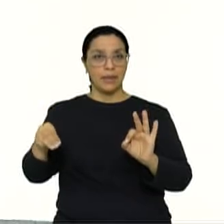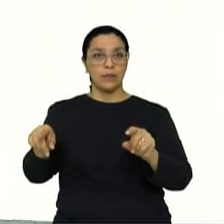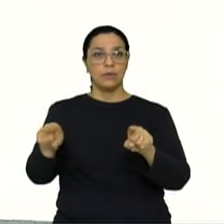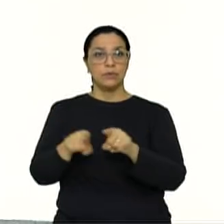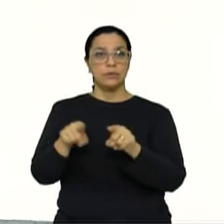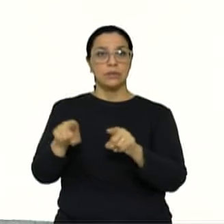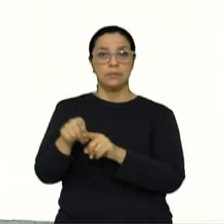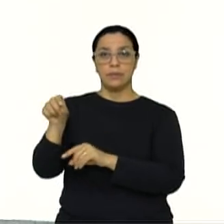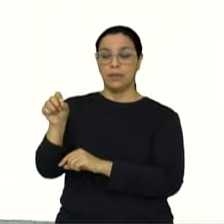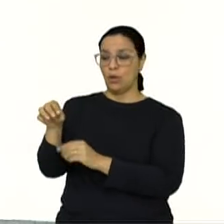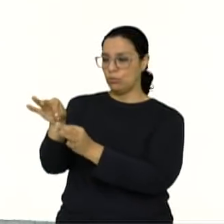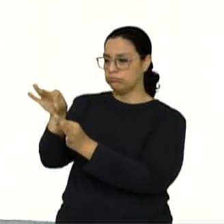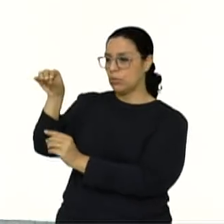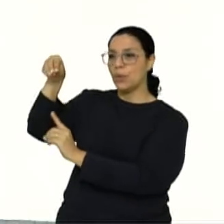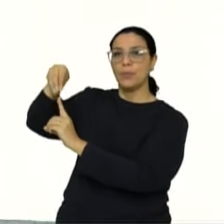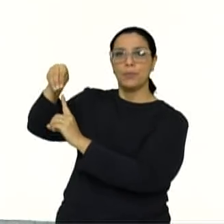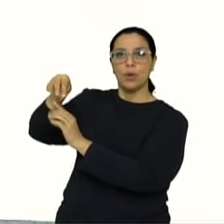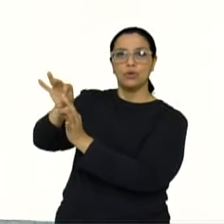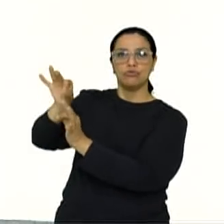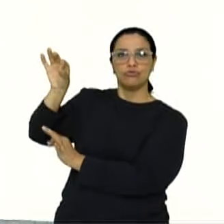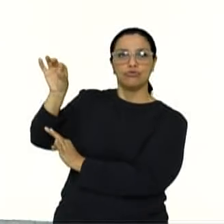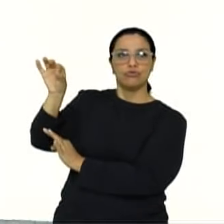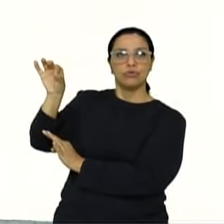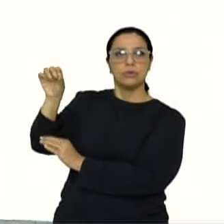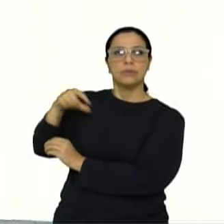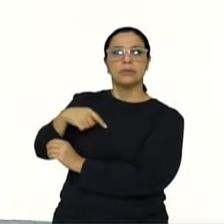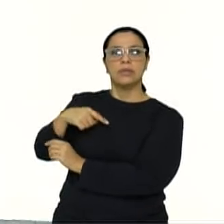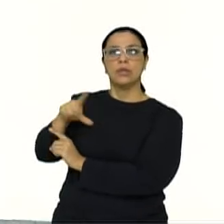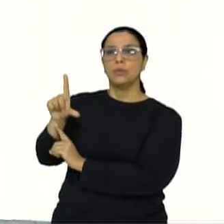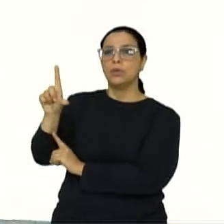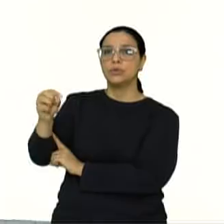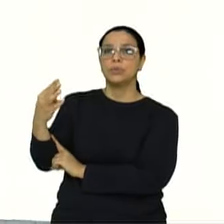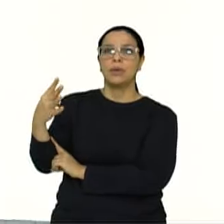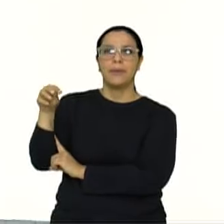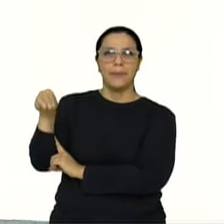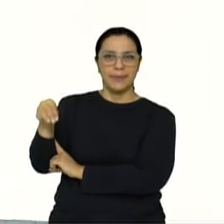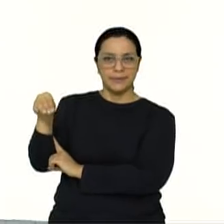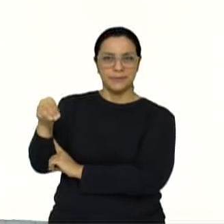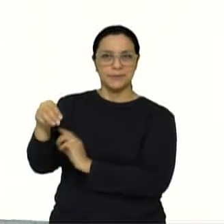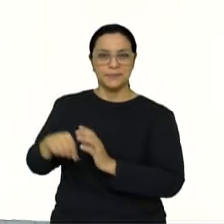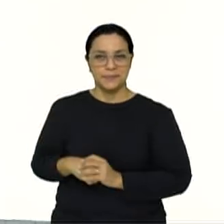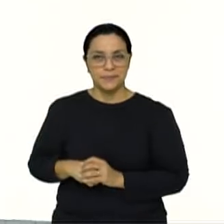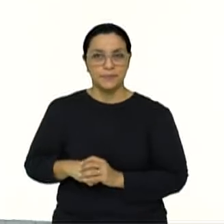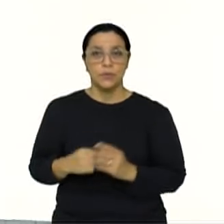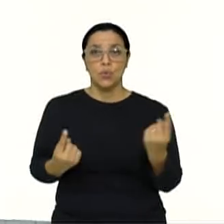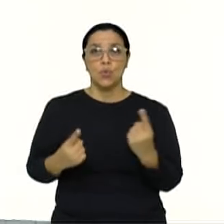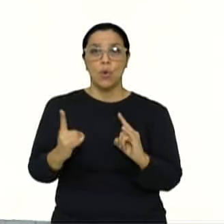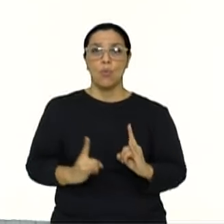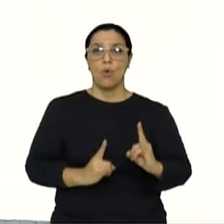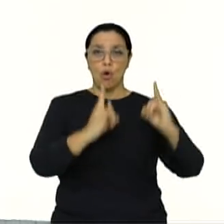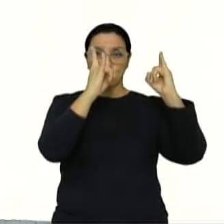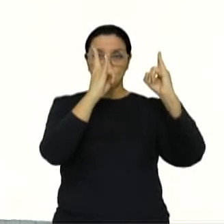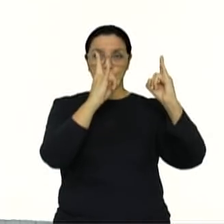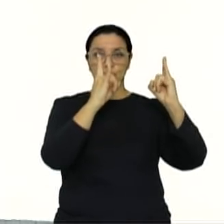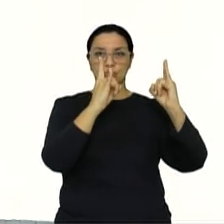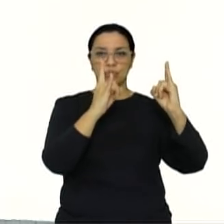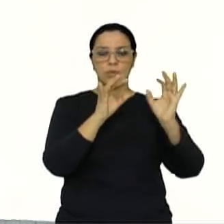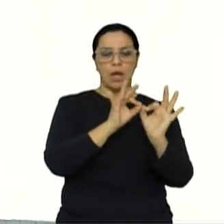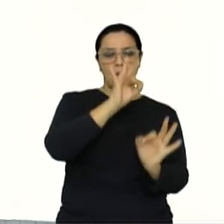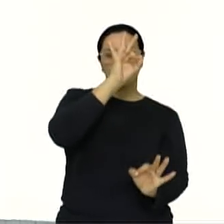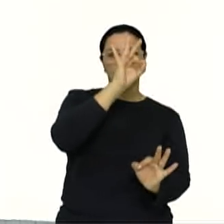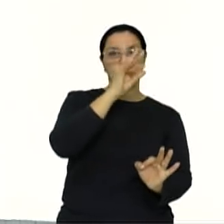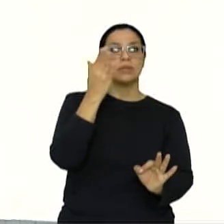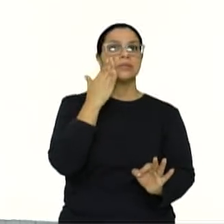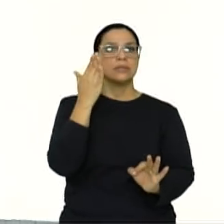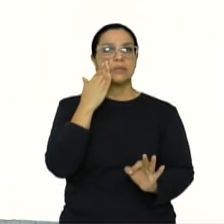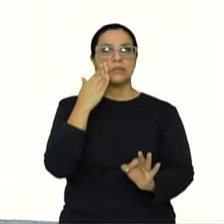tempo que um poste de 12 metros projeta uma sombra de 4 metros. Qual a altura do edifício, sabendo que o edifício